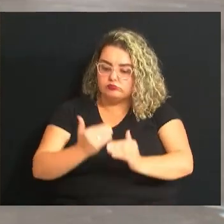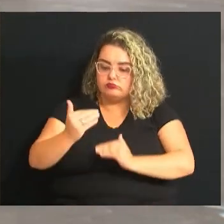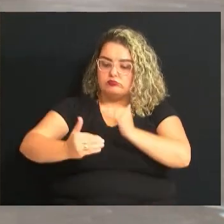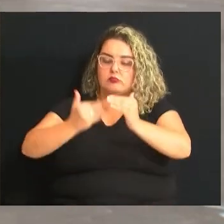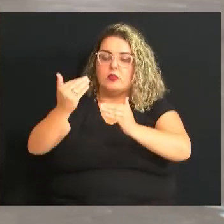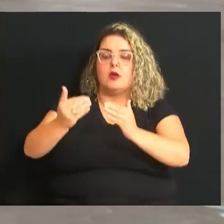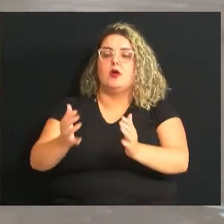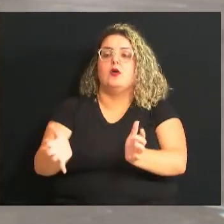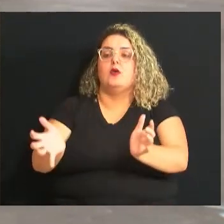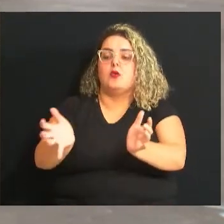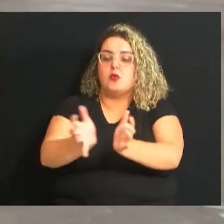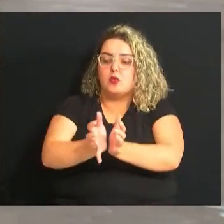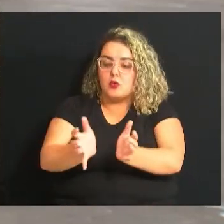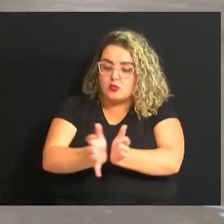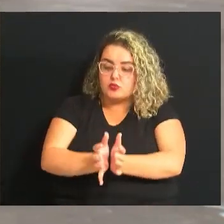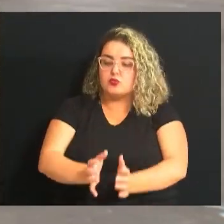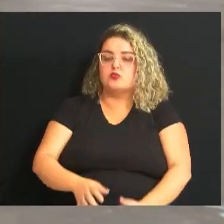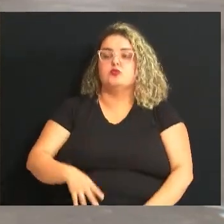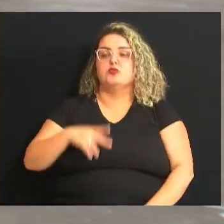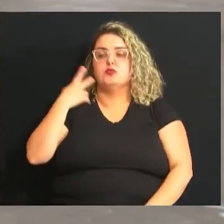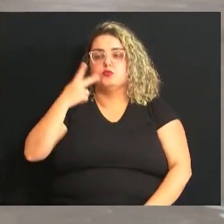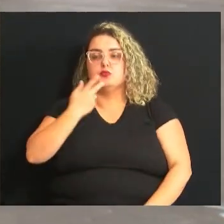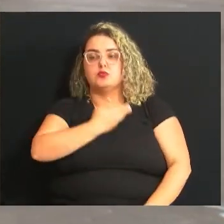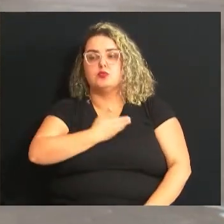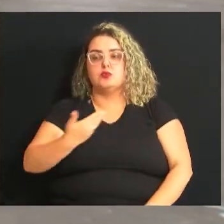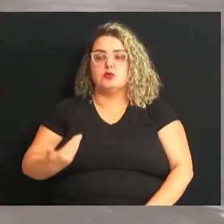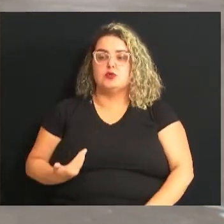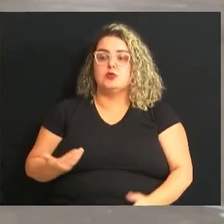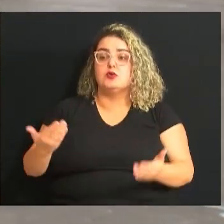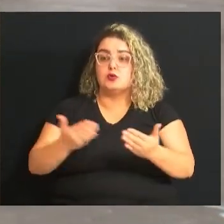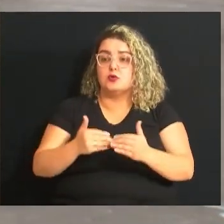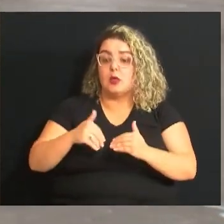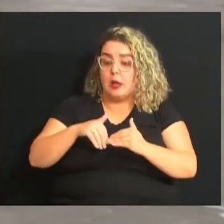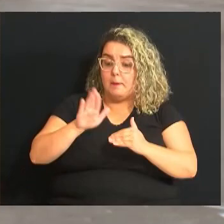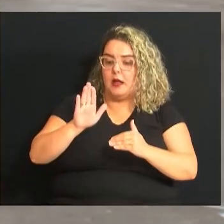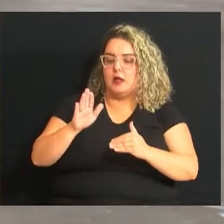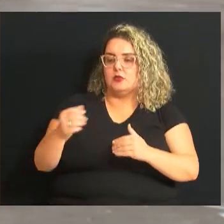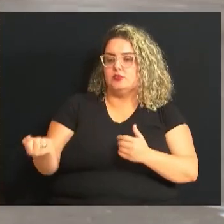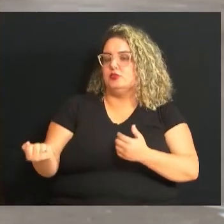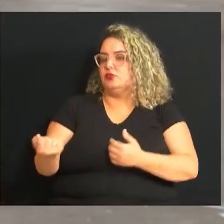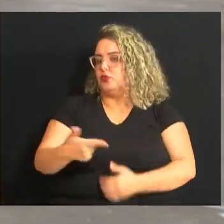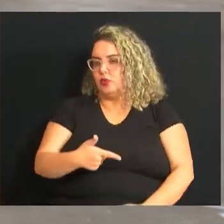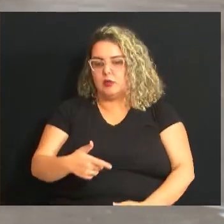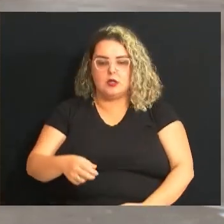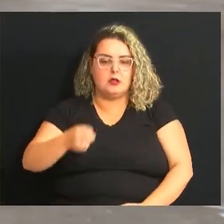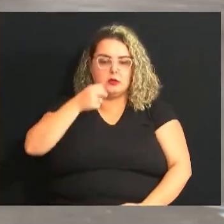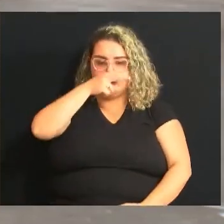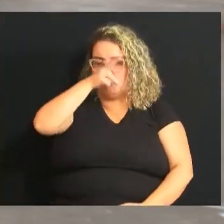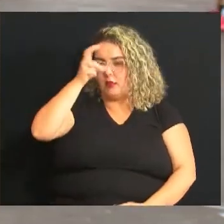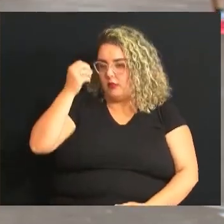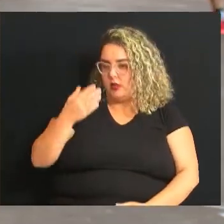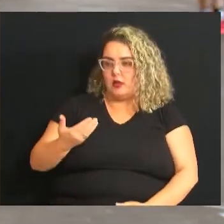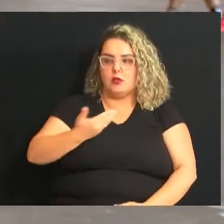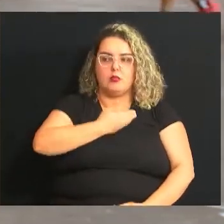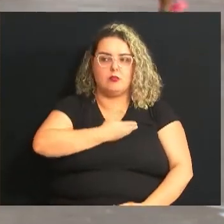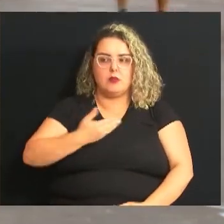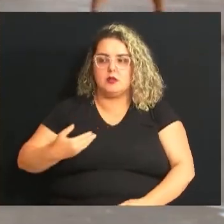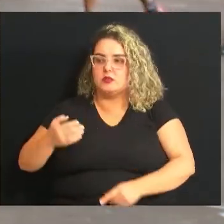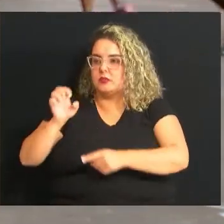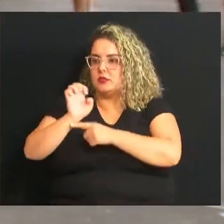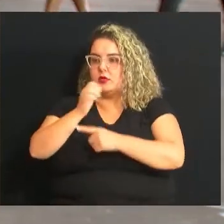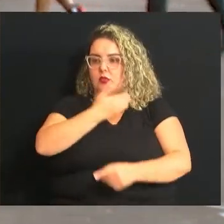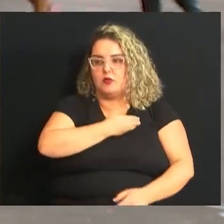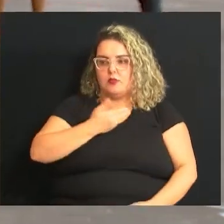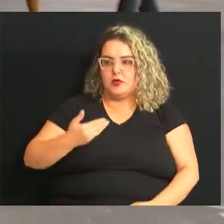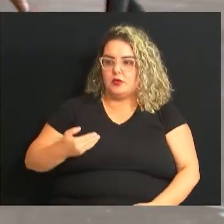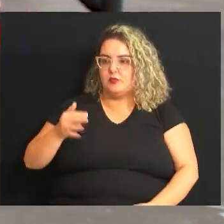constituir um conjunto de políticas públicas que hoje transcende o papel do Estado brasileiro, seja da Prefeitura, do governo